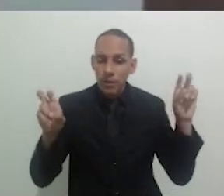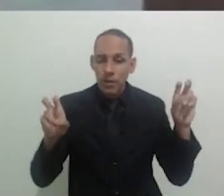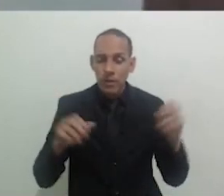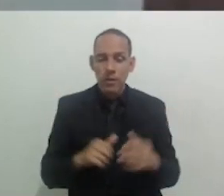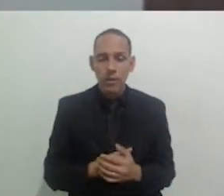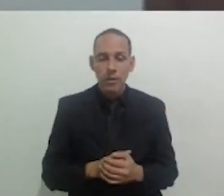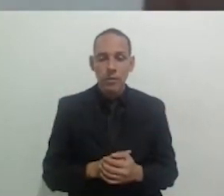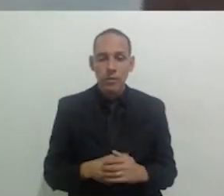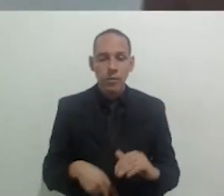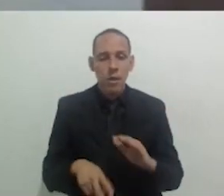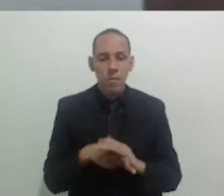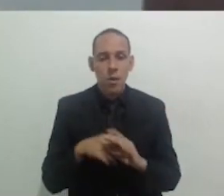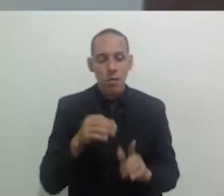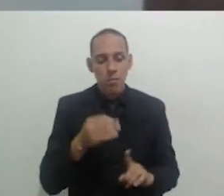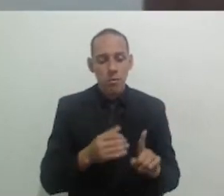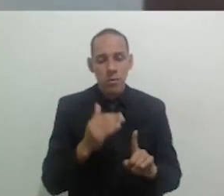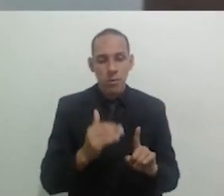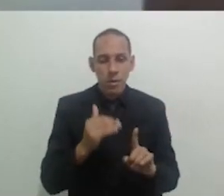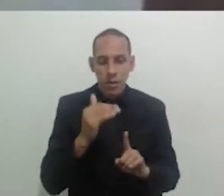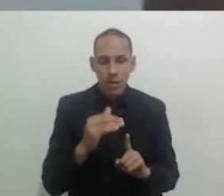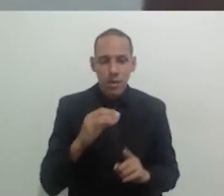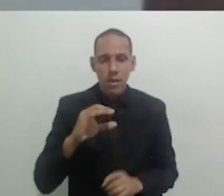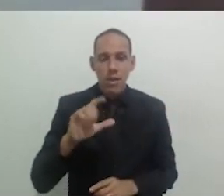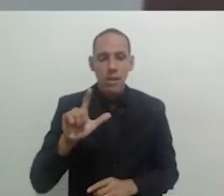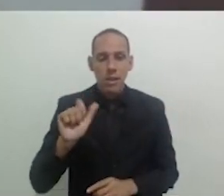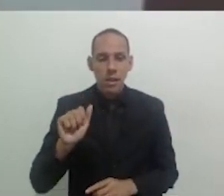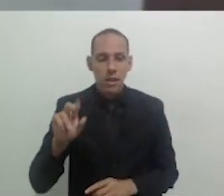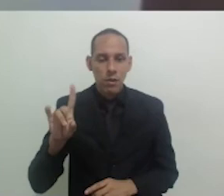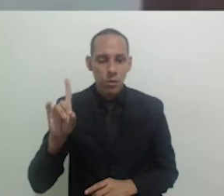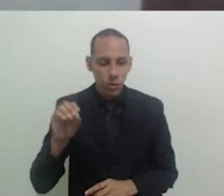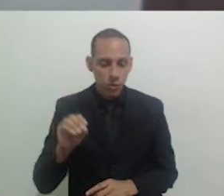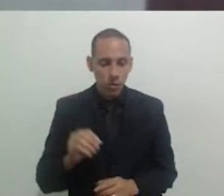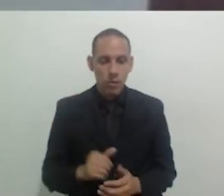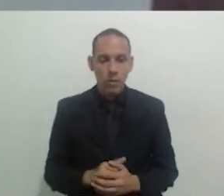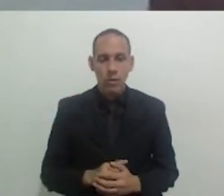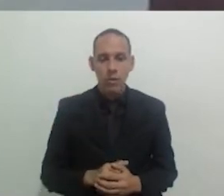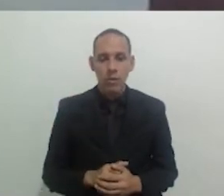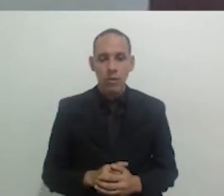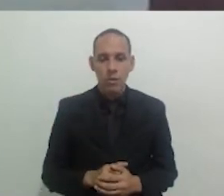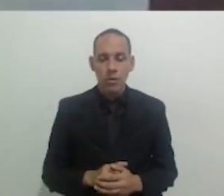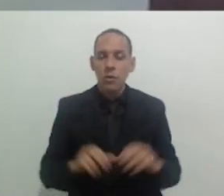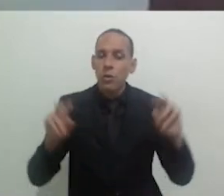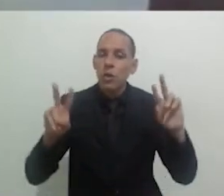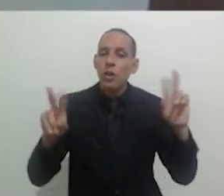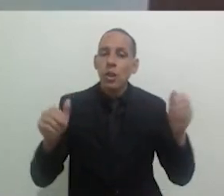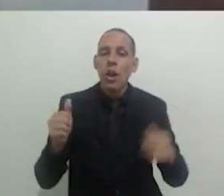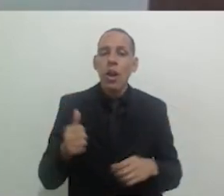Cláudio. É, quanto à posição na ordem